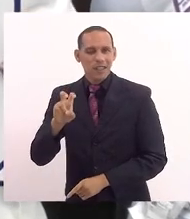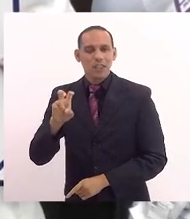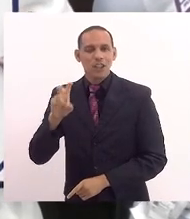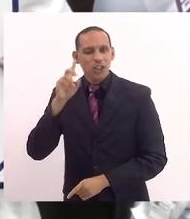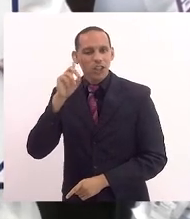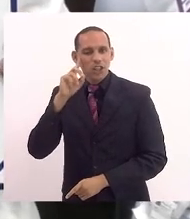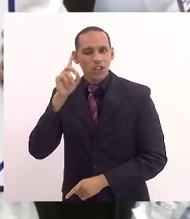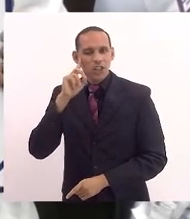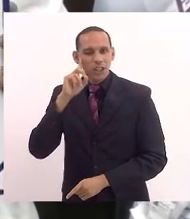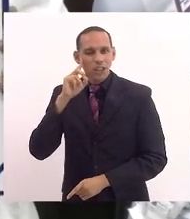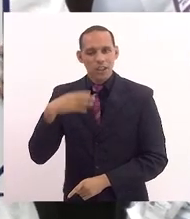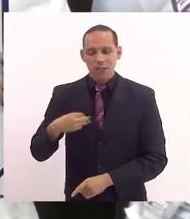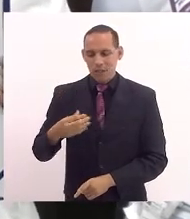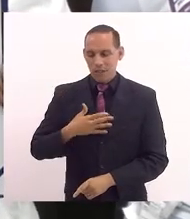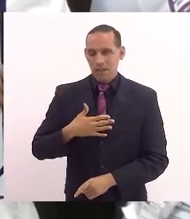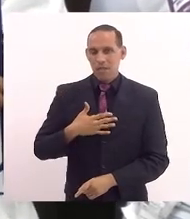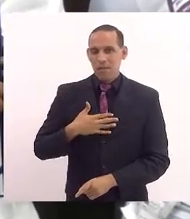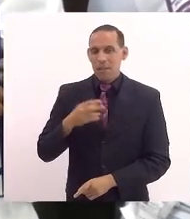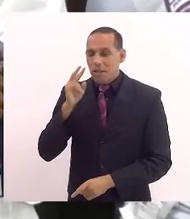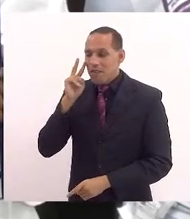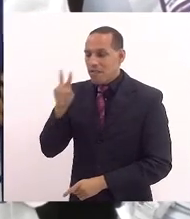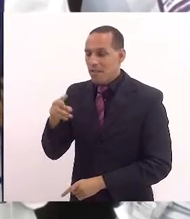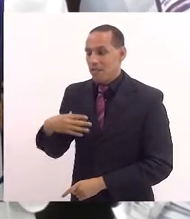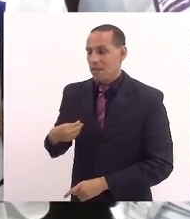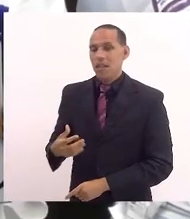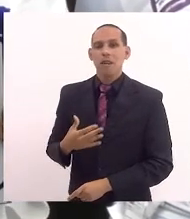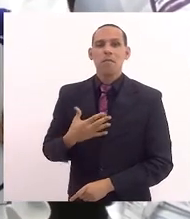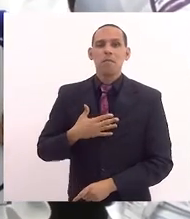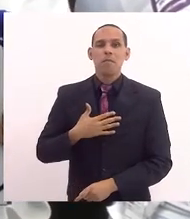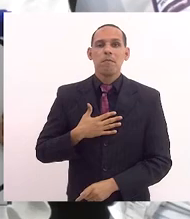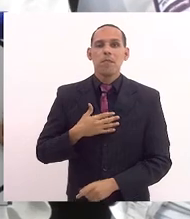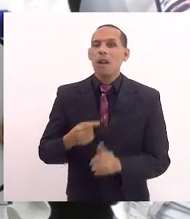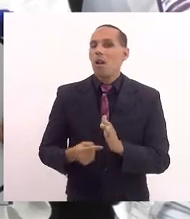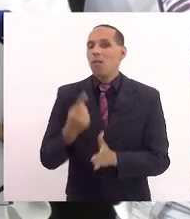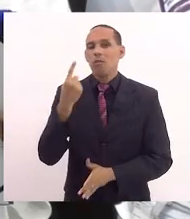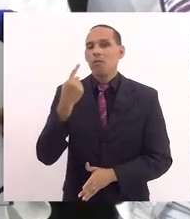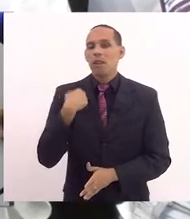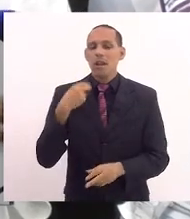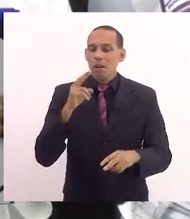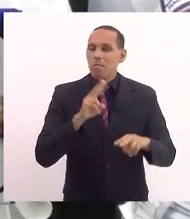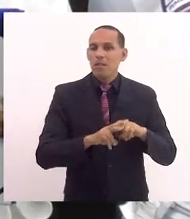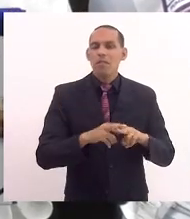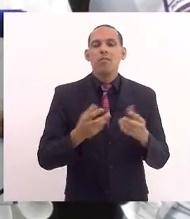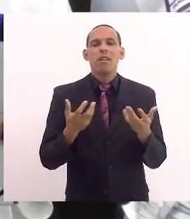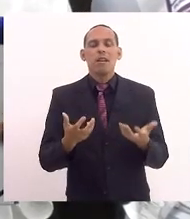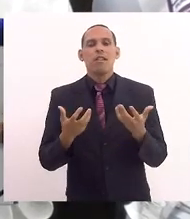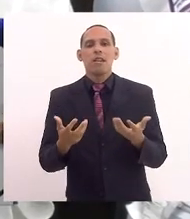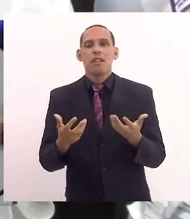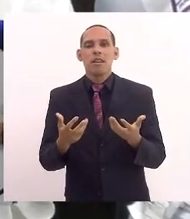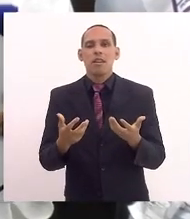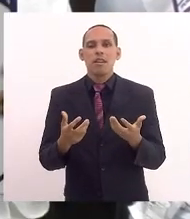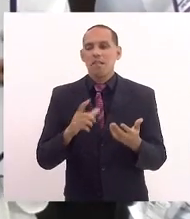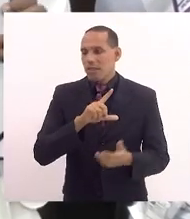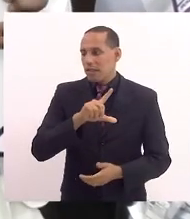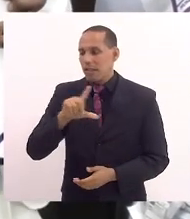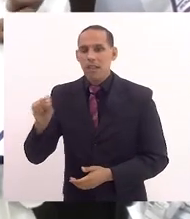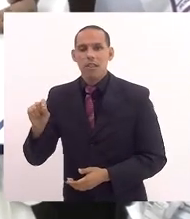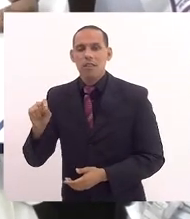eu consegui ver minha filha uma vez. Quando eu estava preso, sonhava com dois momentos assim que eu